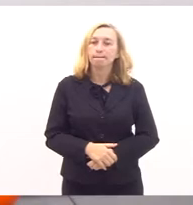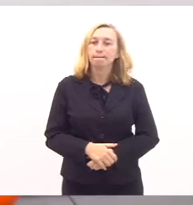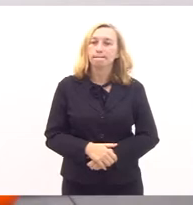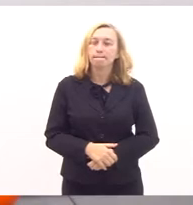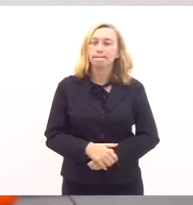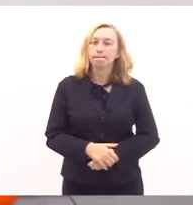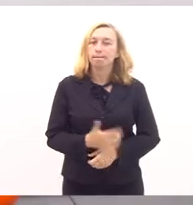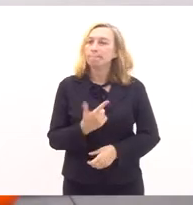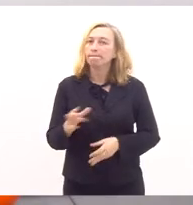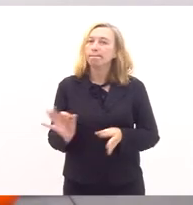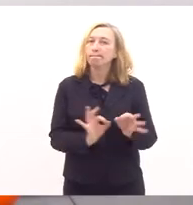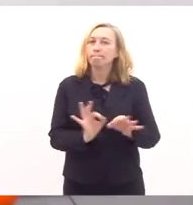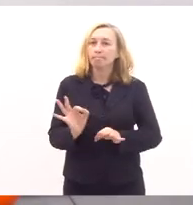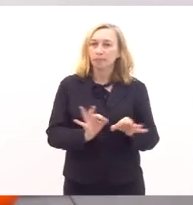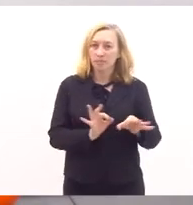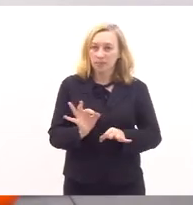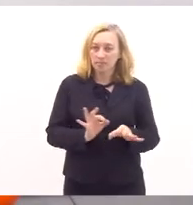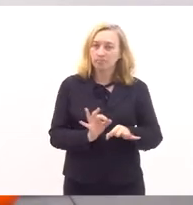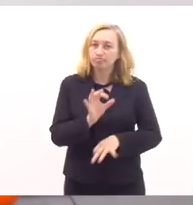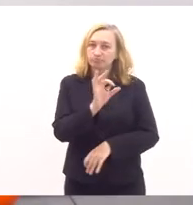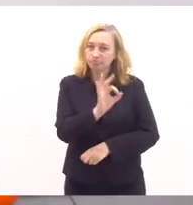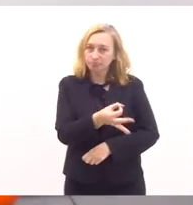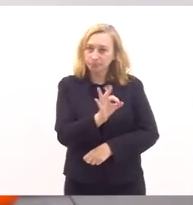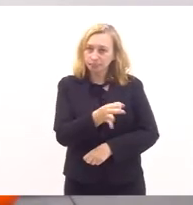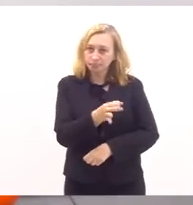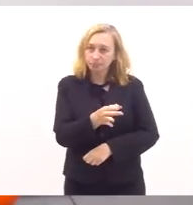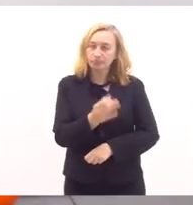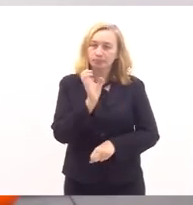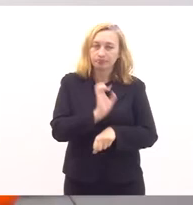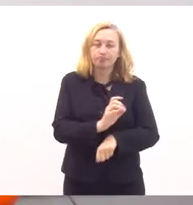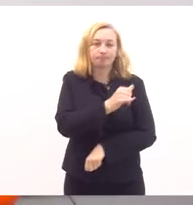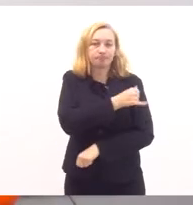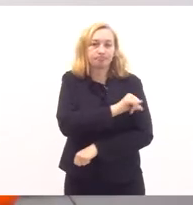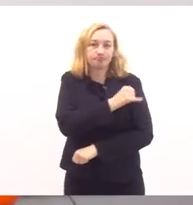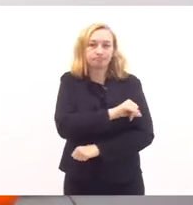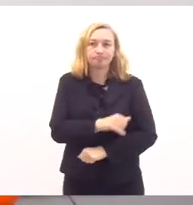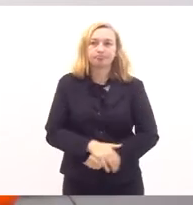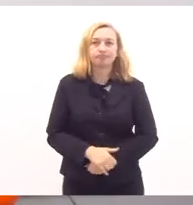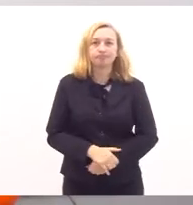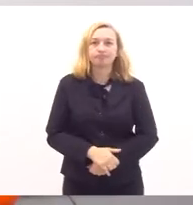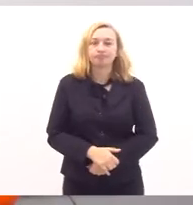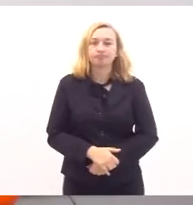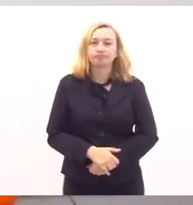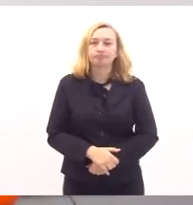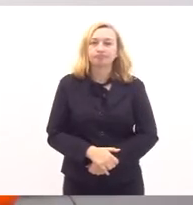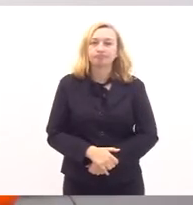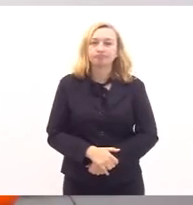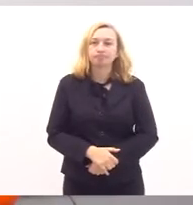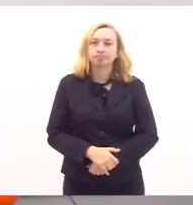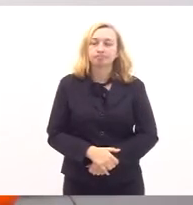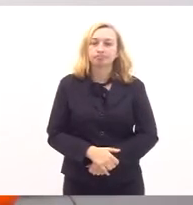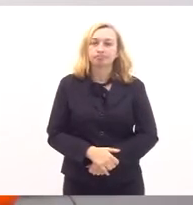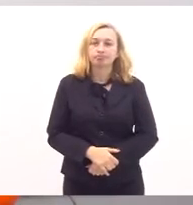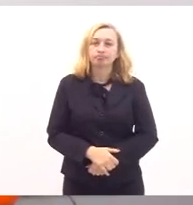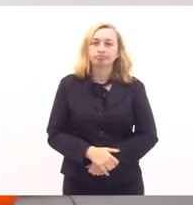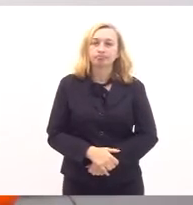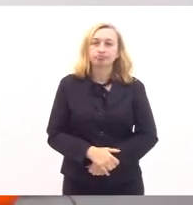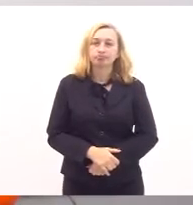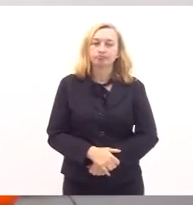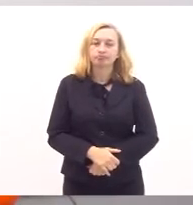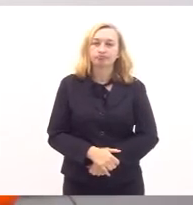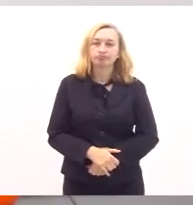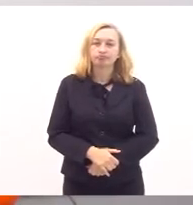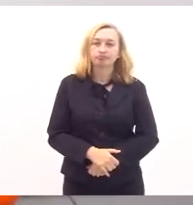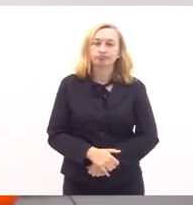de um plano, de fato, para o estado do Rio de Janeiro, que vem amealhando um